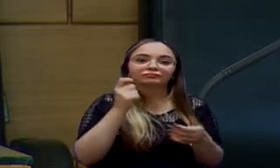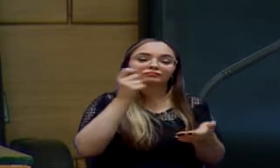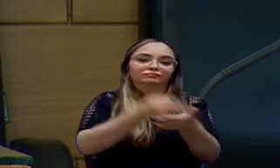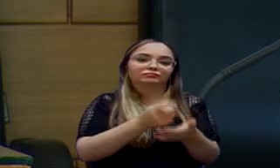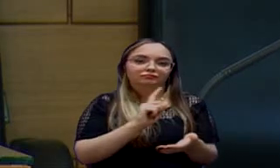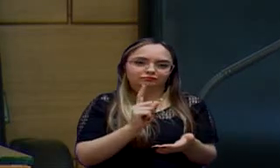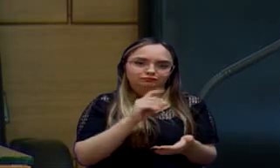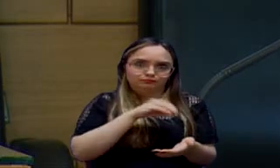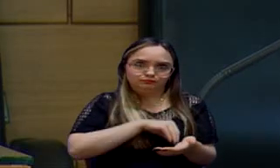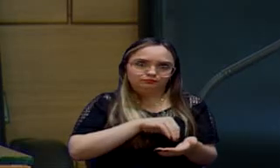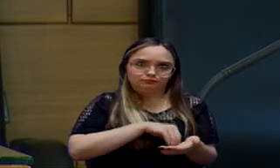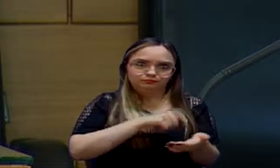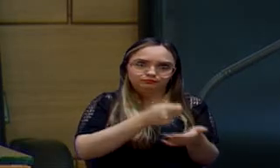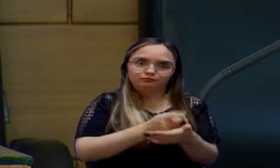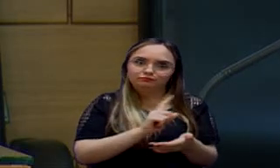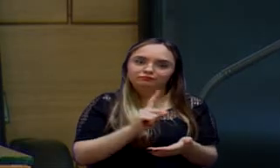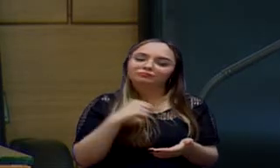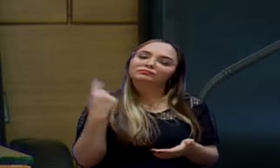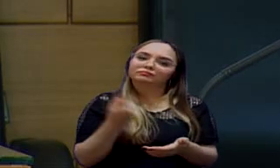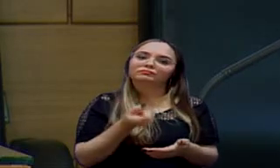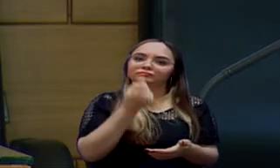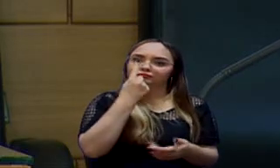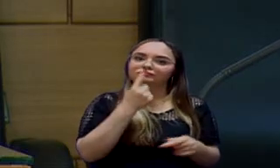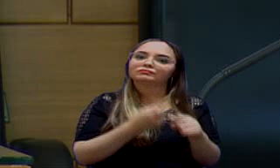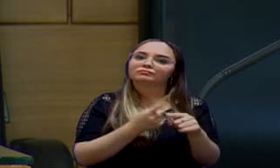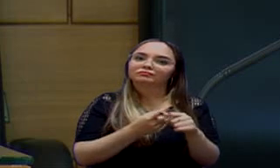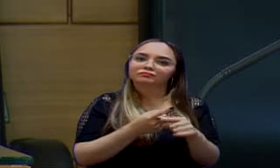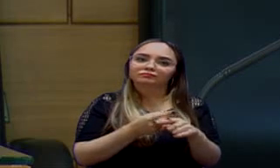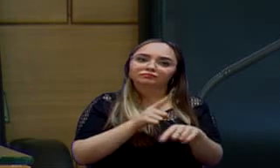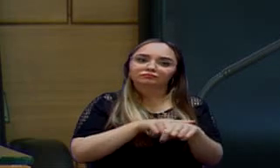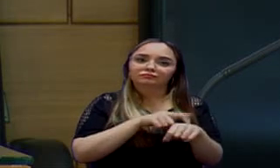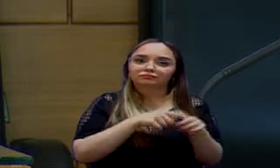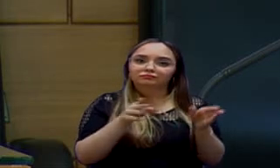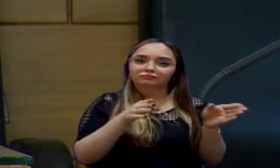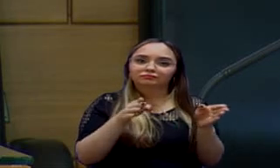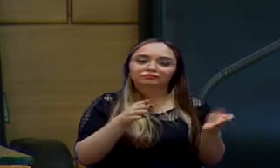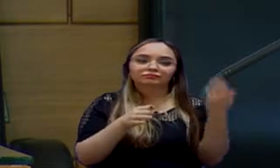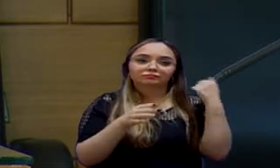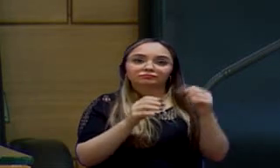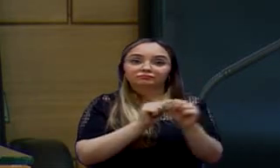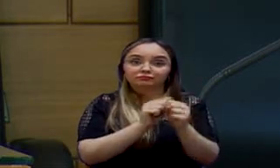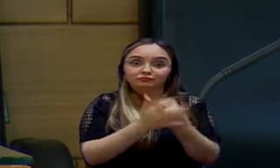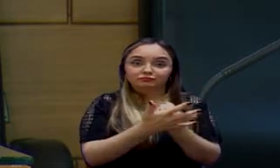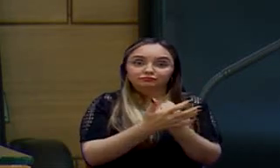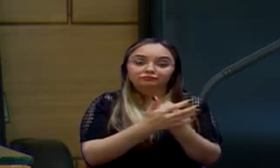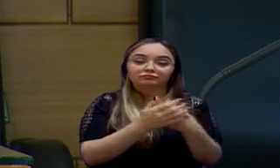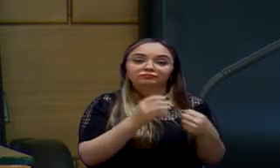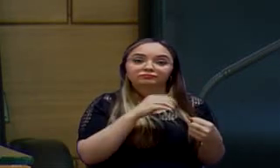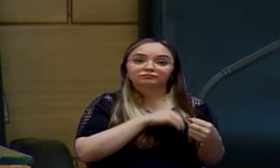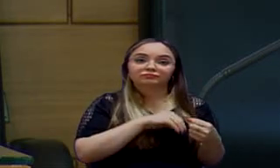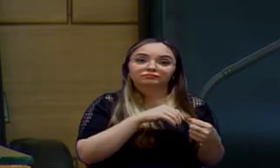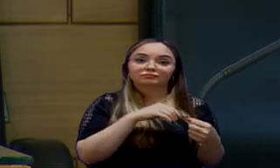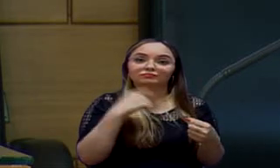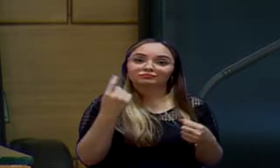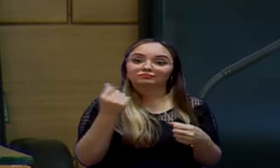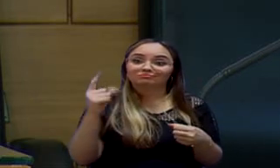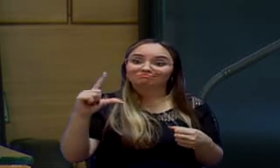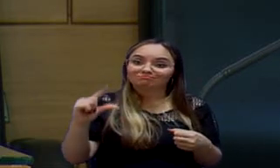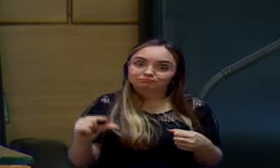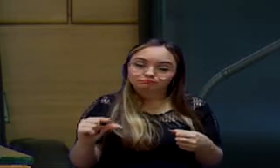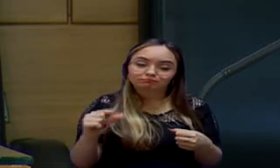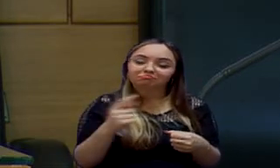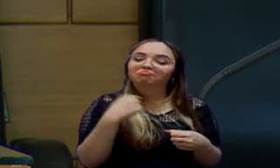pagamento nos causa muito estranheza porque nem nos períodos lá autonomia Quando nós tiver uma redução de fundo de reserva